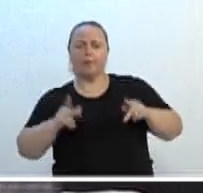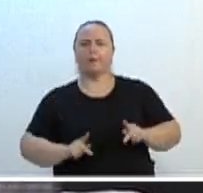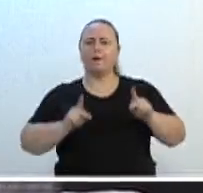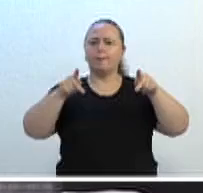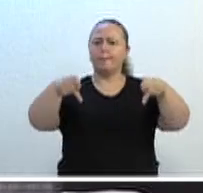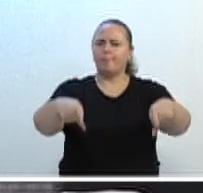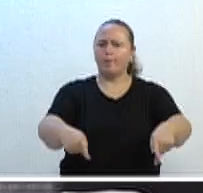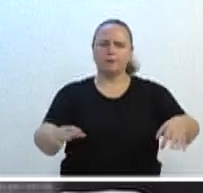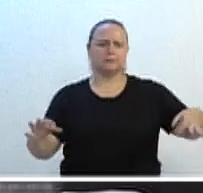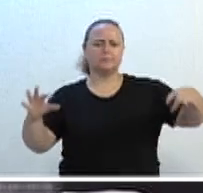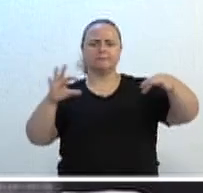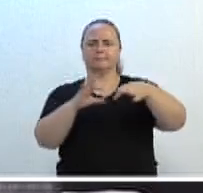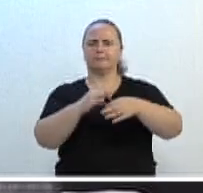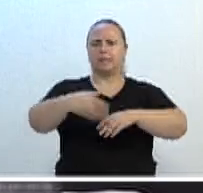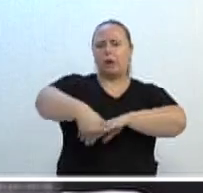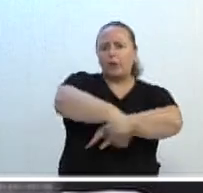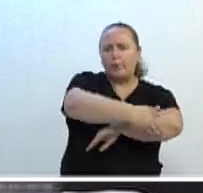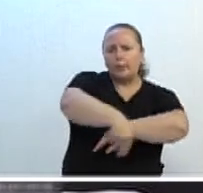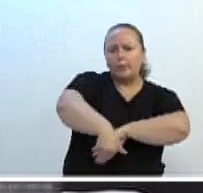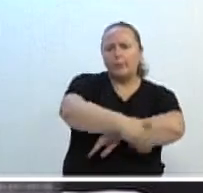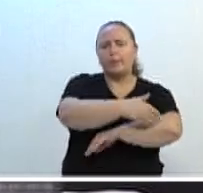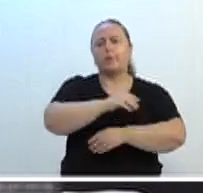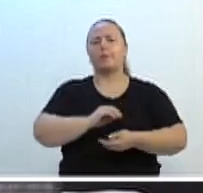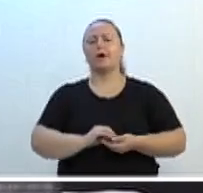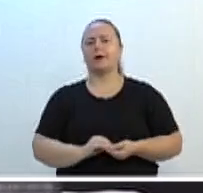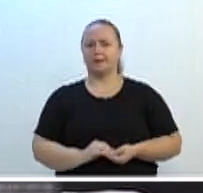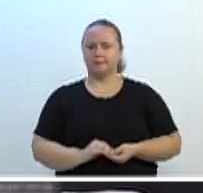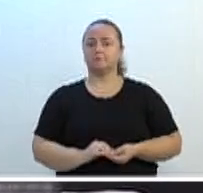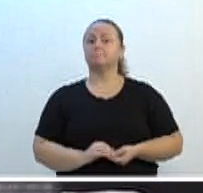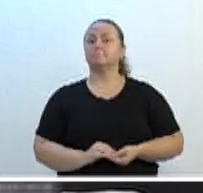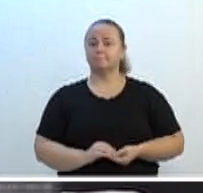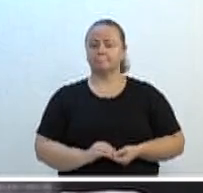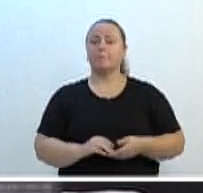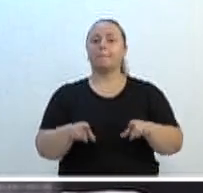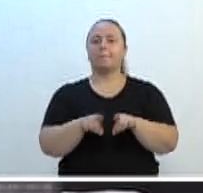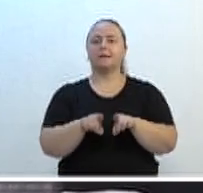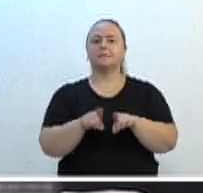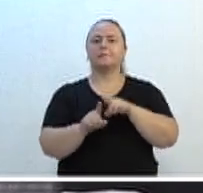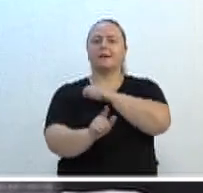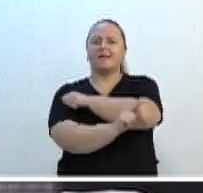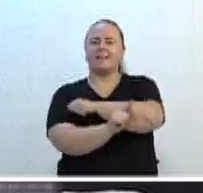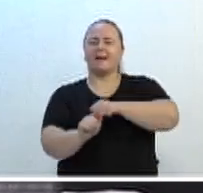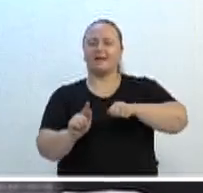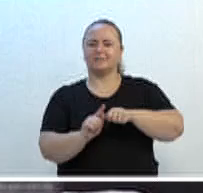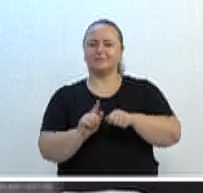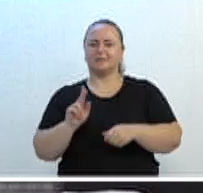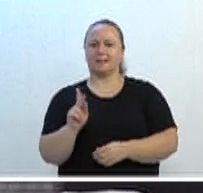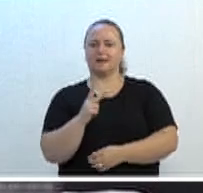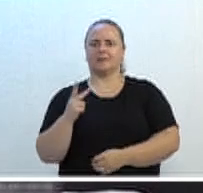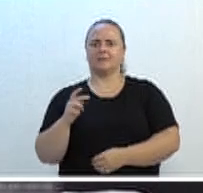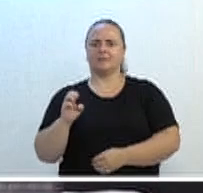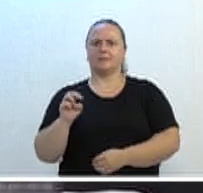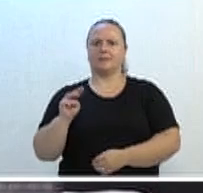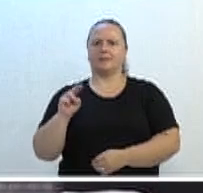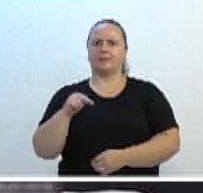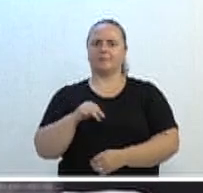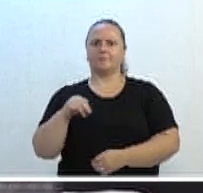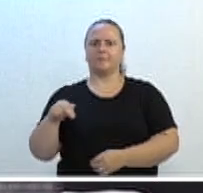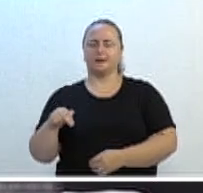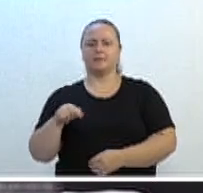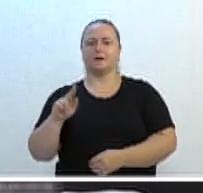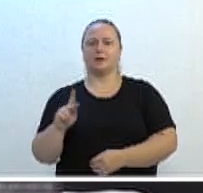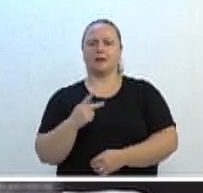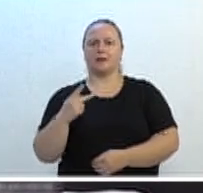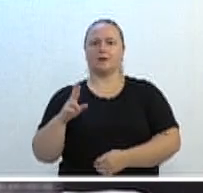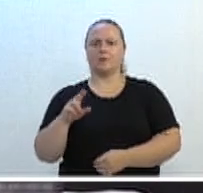ligando Soldado Mocinho Pinheiro, Erma Ucha, Anchieta com a Paulo Chay de Mantel, são emendas